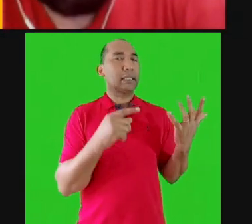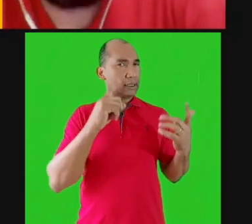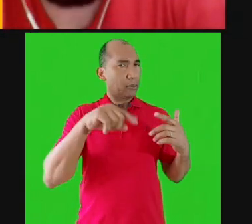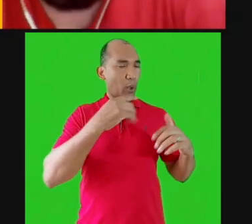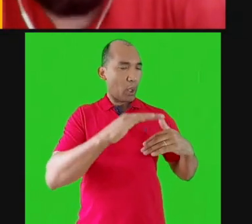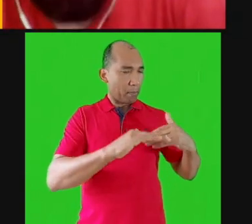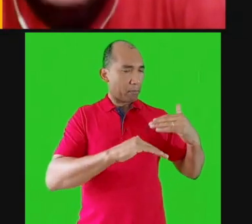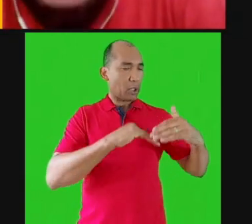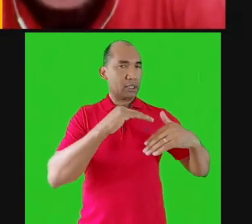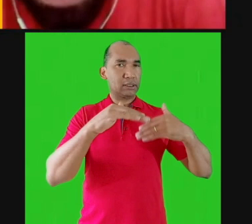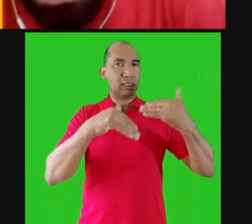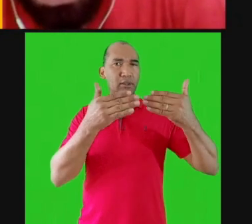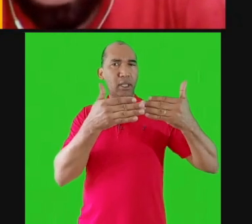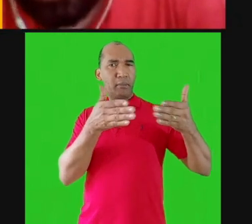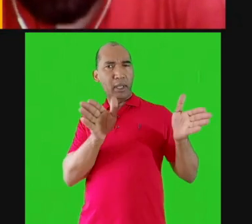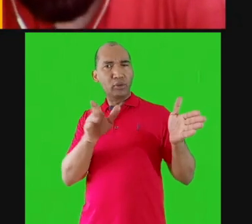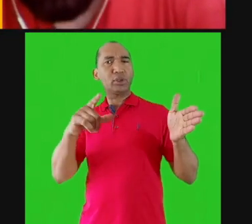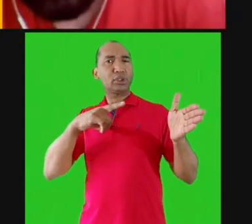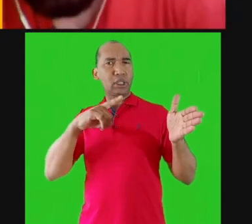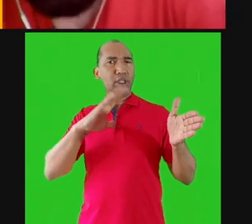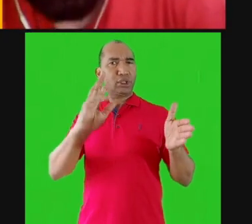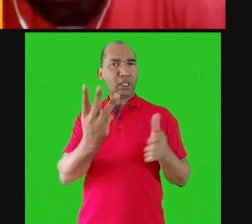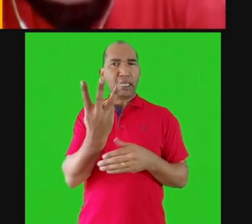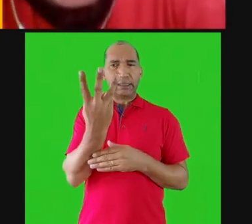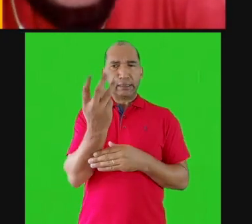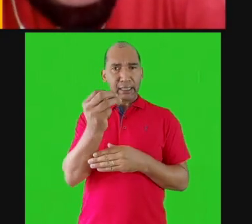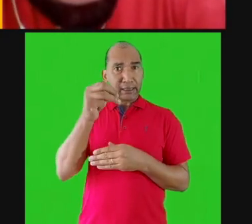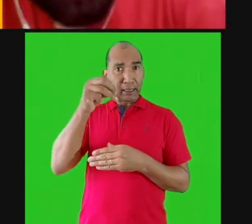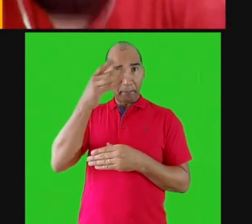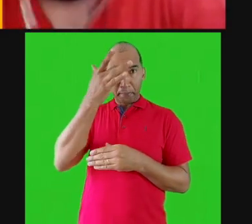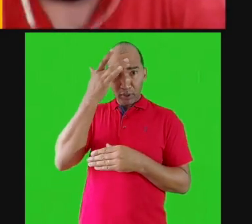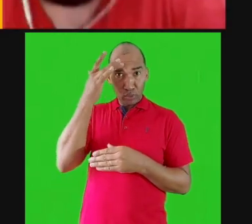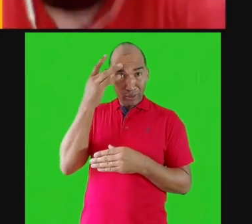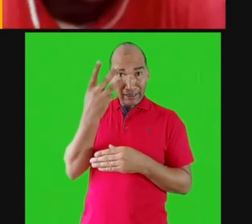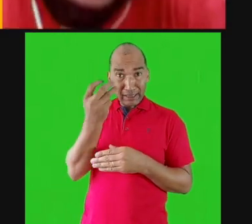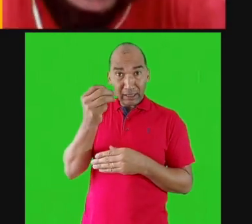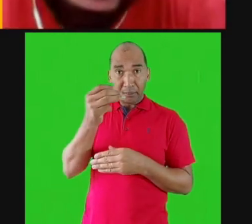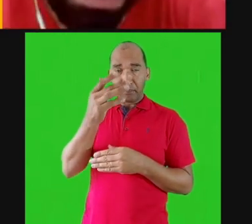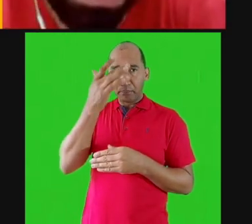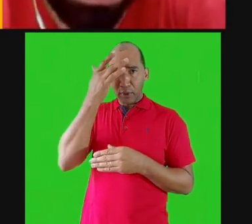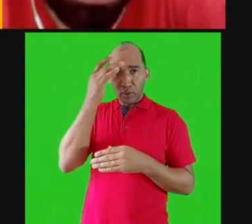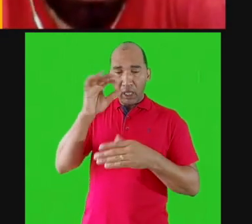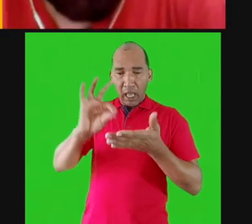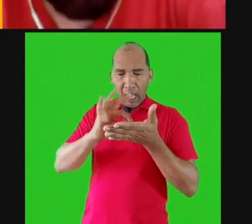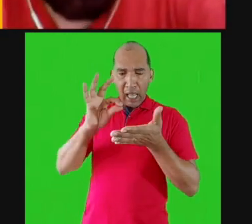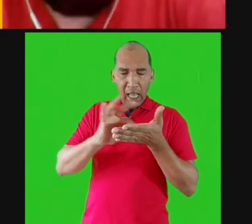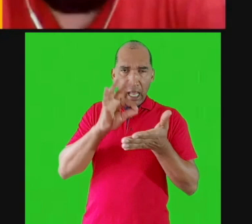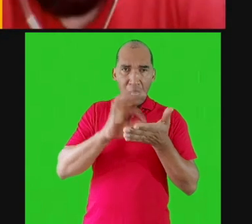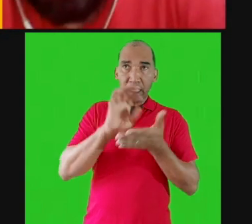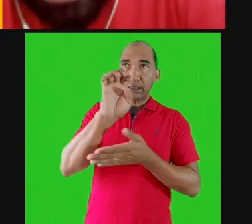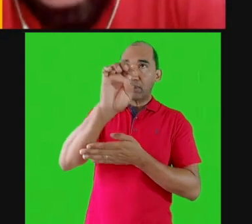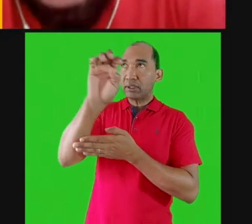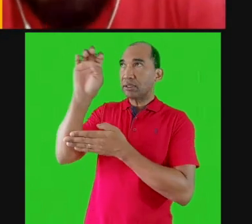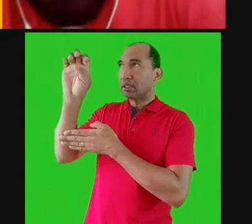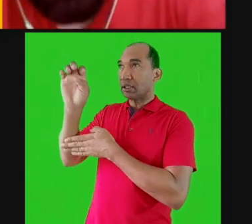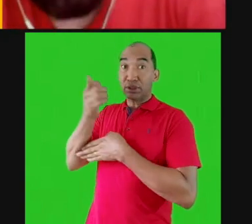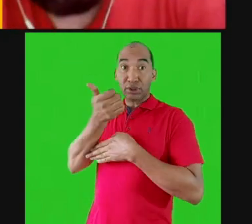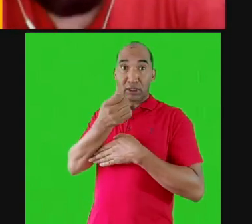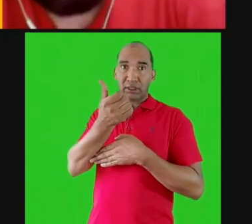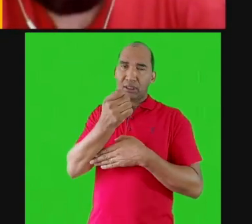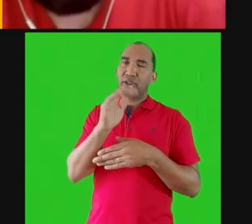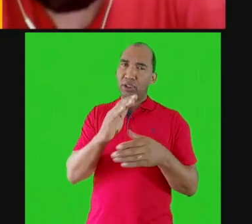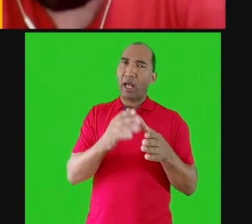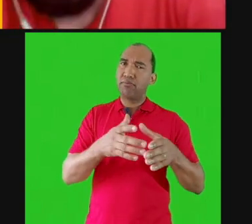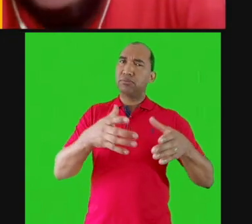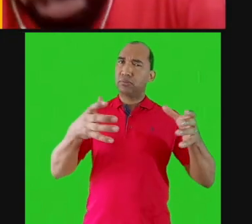porque quando esse processo foi aberto, tivemos 30 pessoas inscritas de 16 estados brasileiros, o que já era amplo, porque a gente está